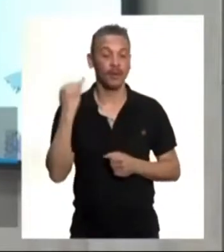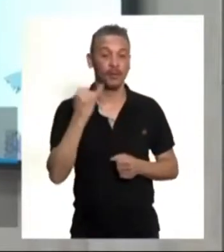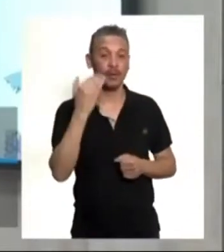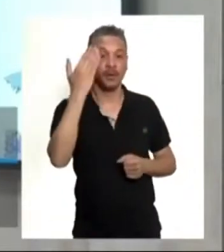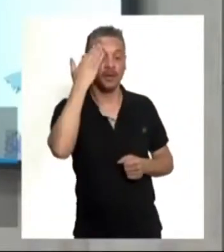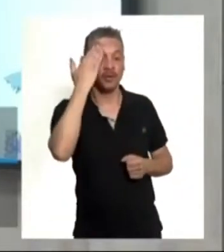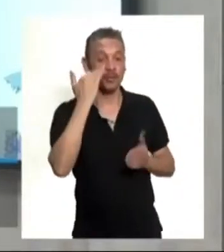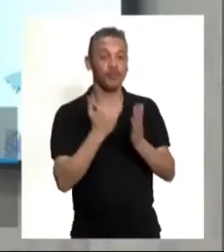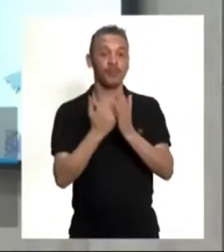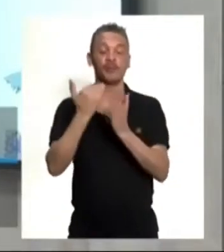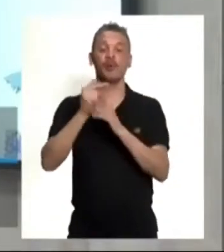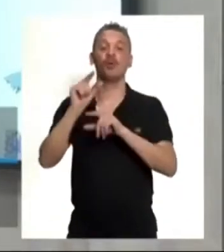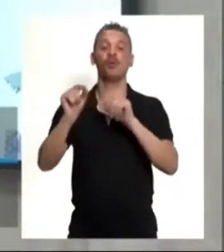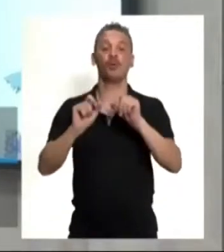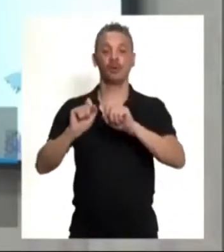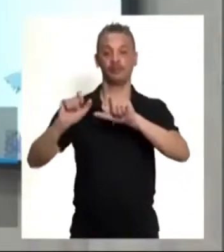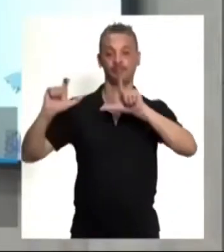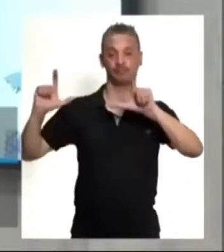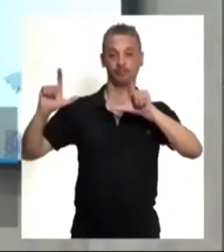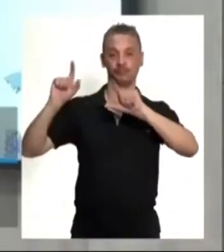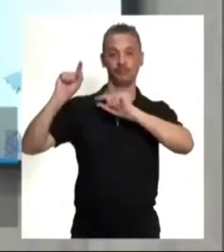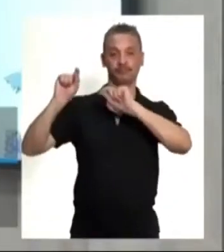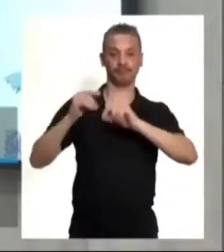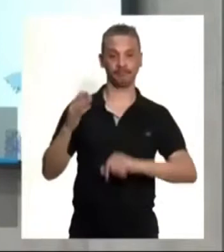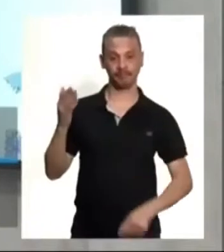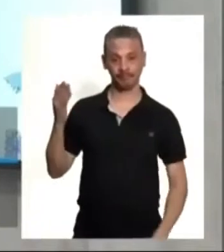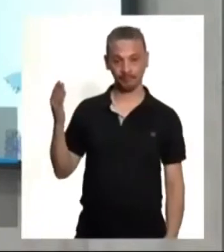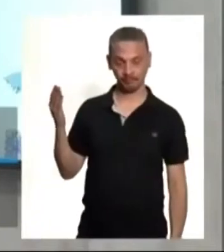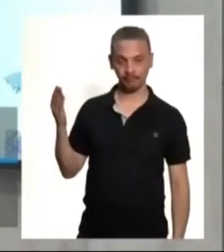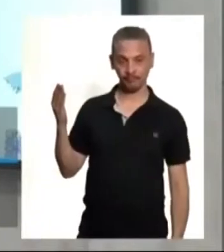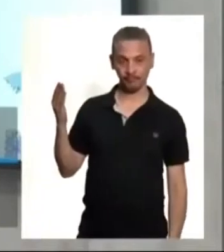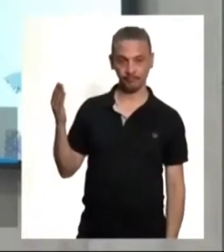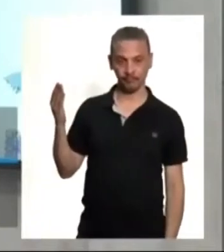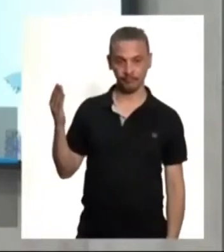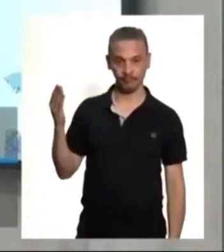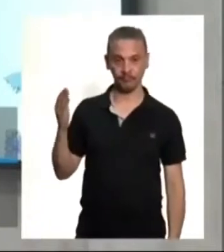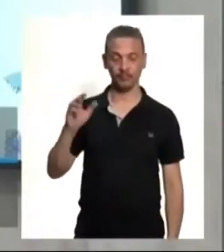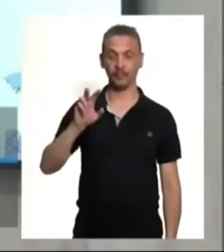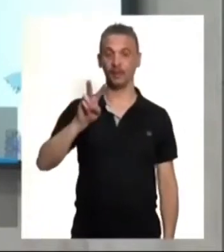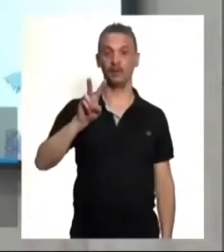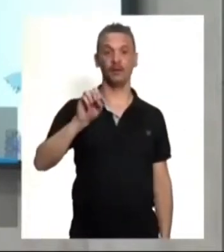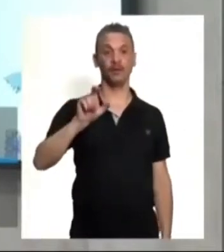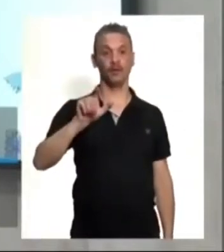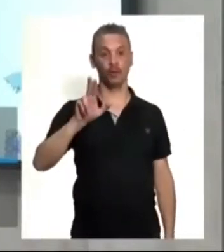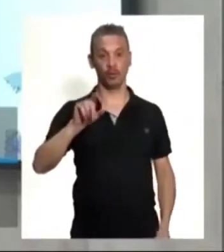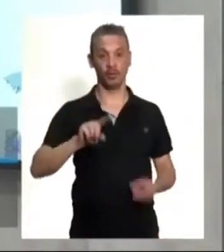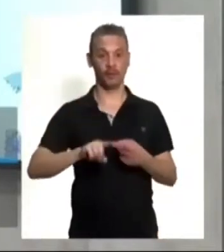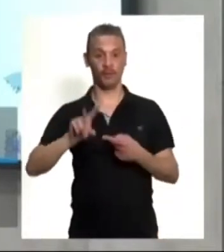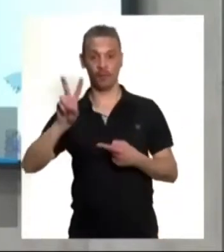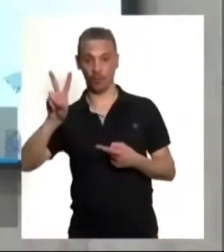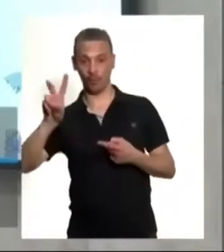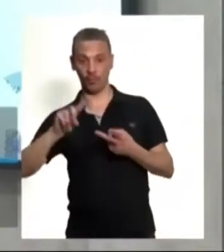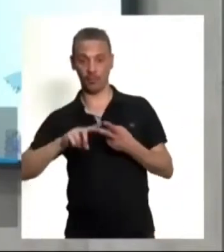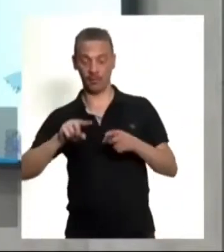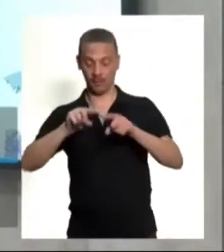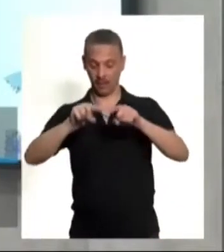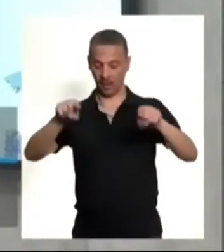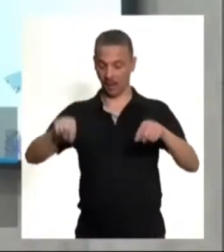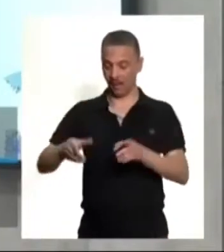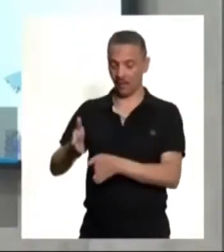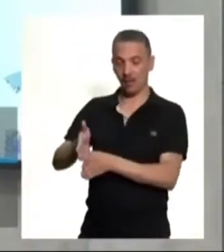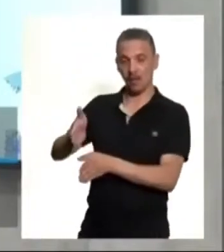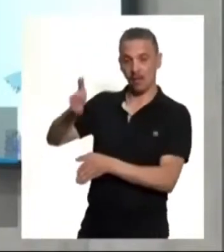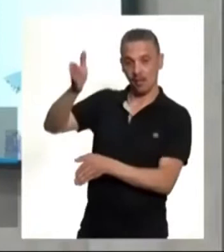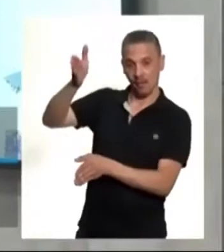tem nesse slide aqui, nessa tela, que nós estamos falando de volume, área lateral e área total, é o cálculo do volume. Existia um